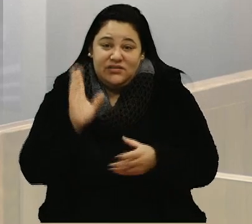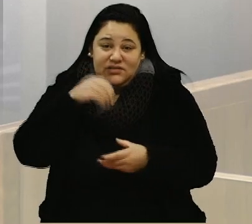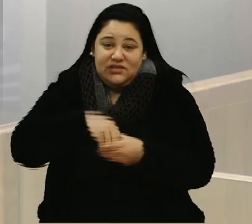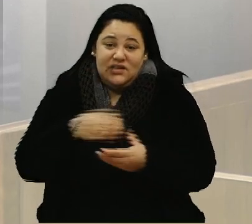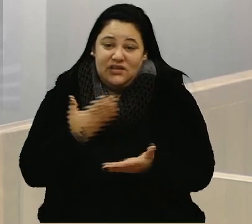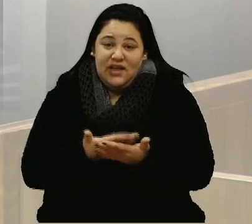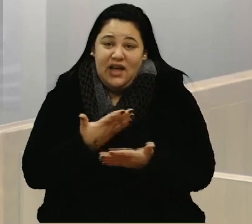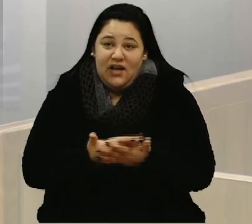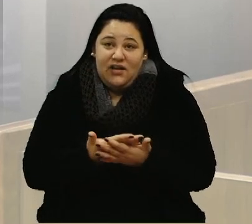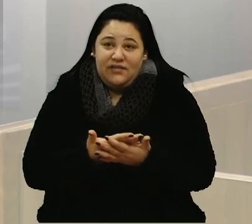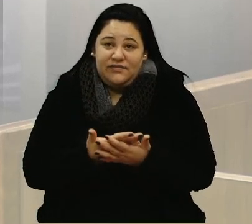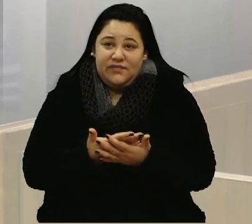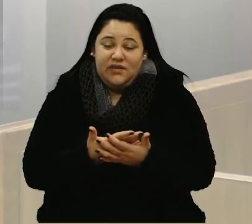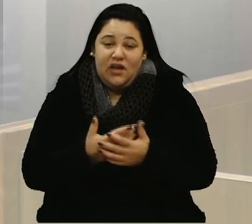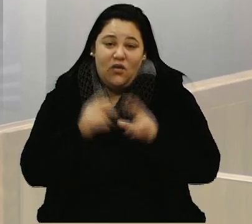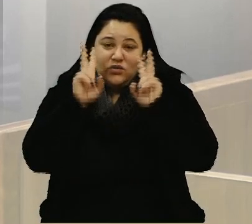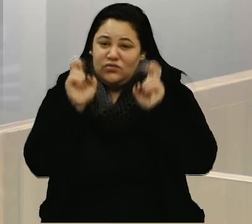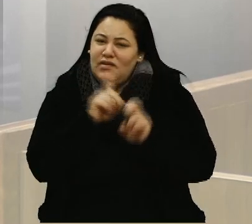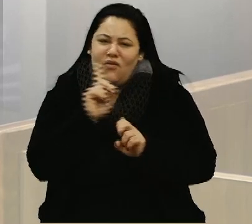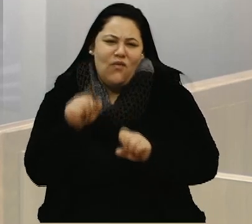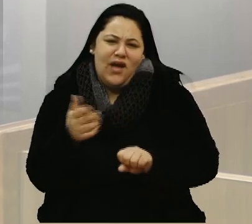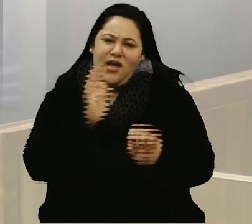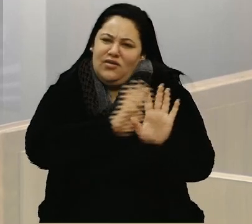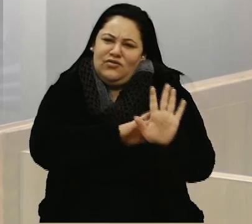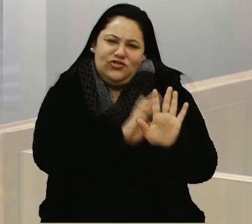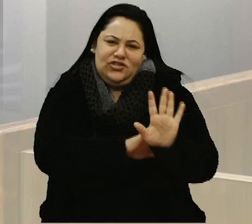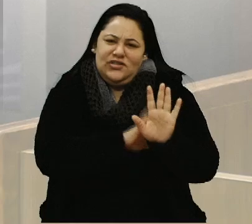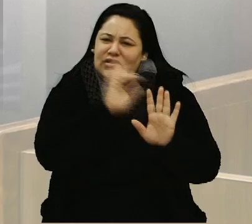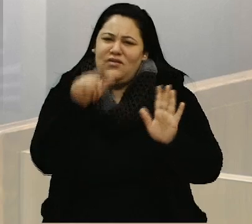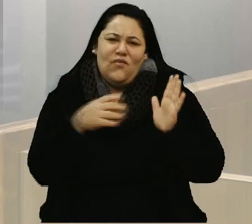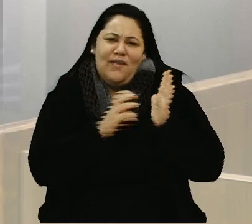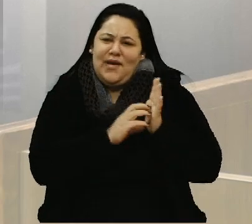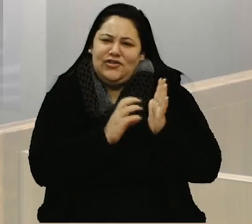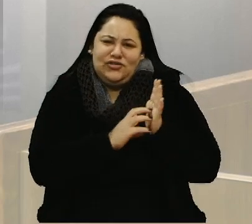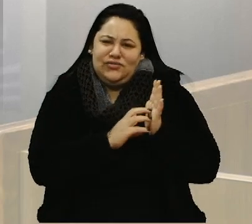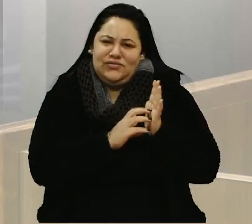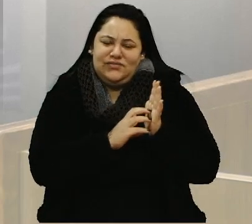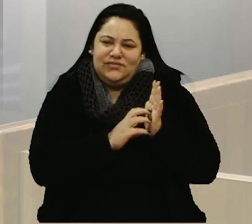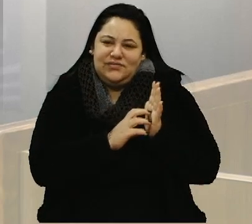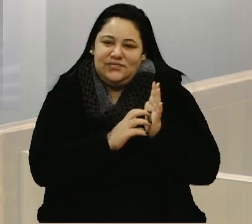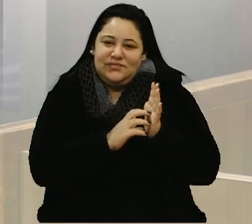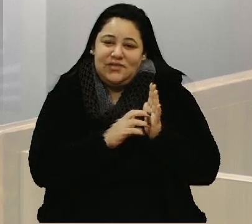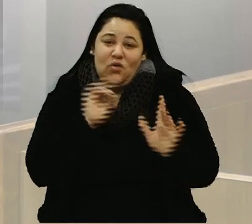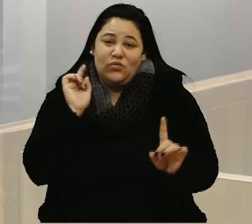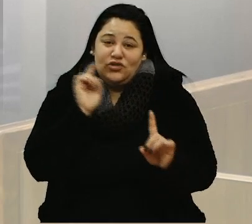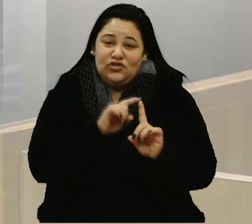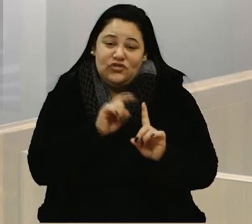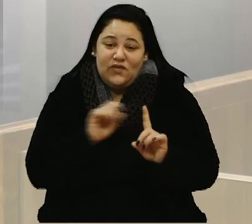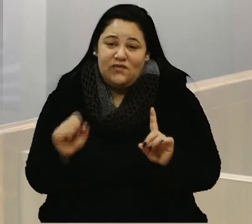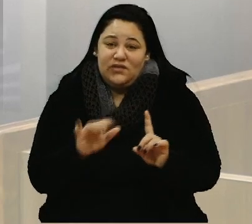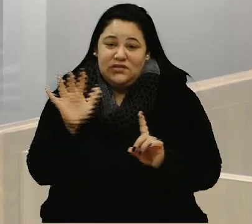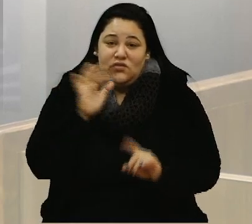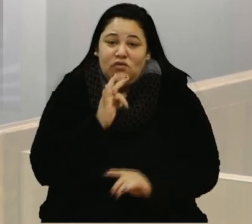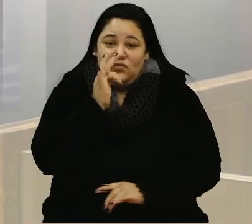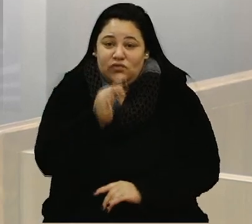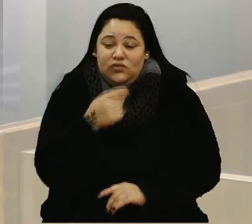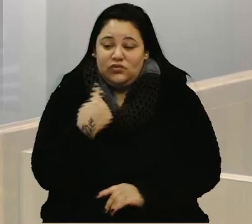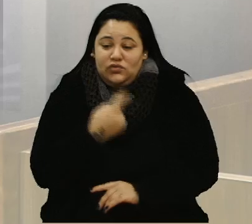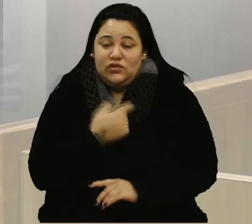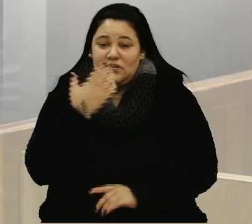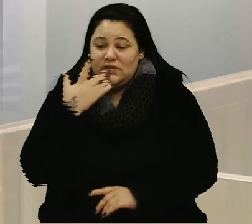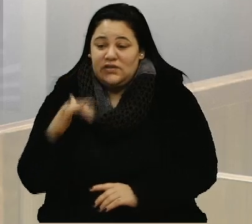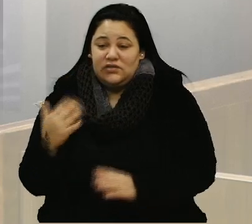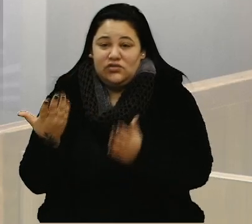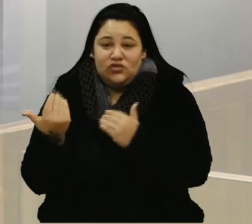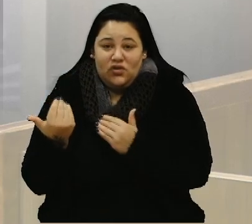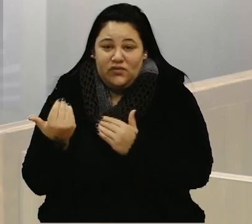pauta que ela não é ideológica, ela não tem partido, visa a valorização e o futuro dos nossos jovens, a manutenção da